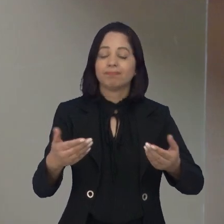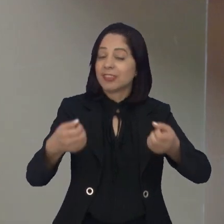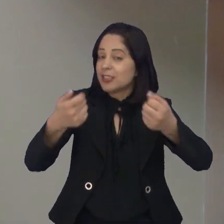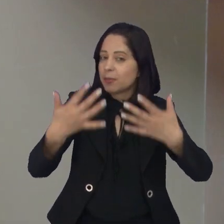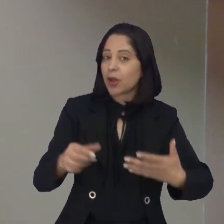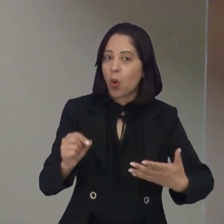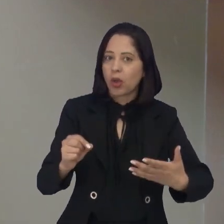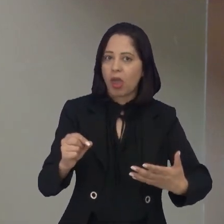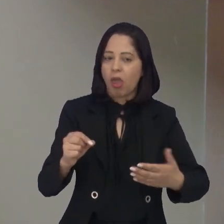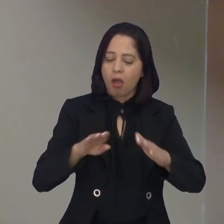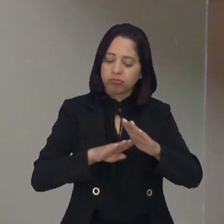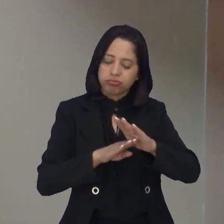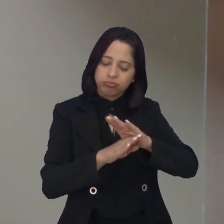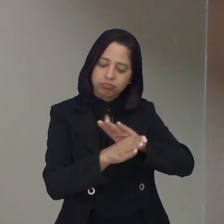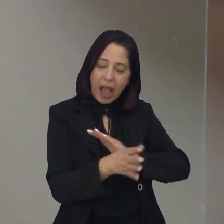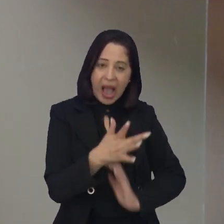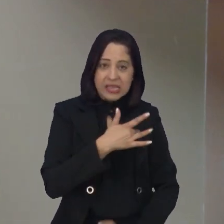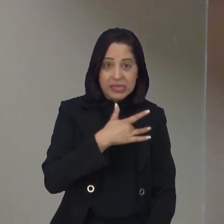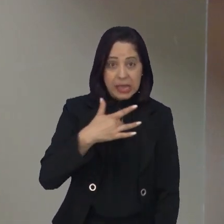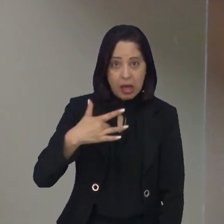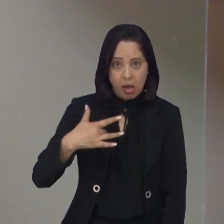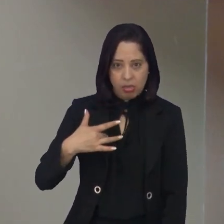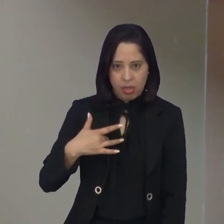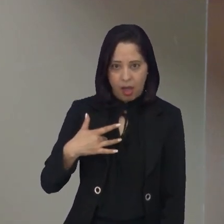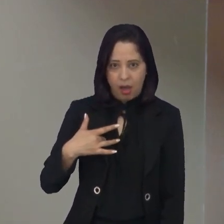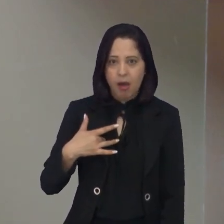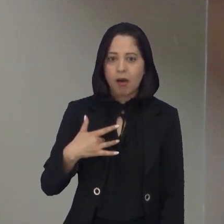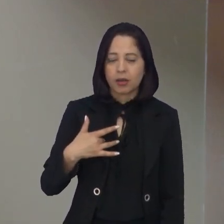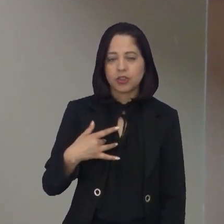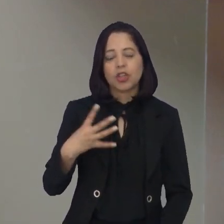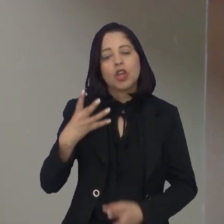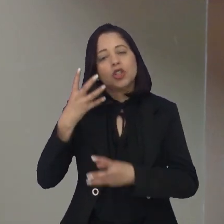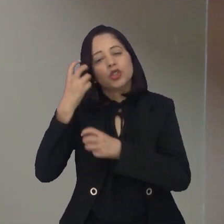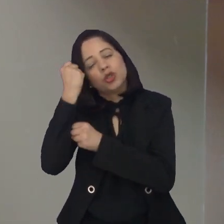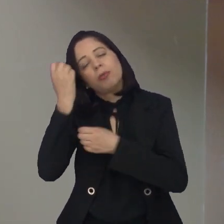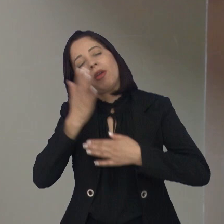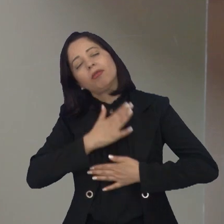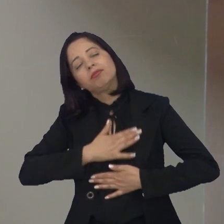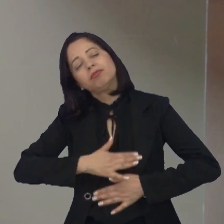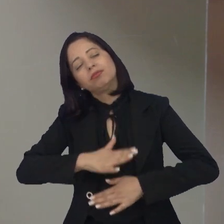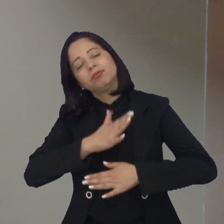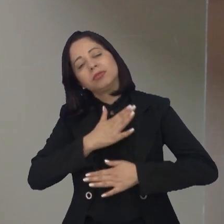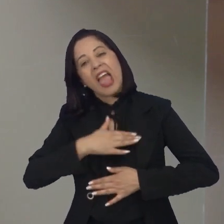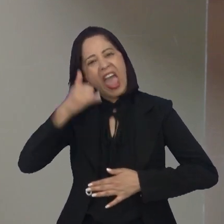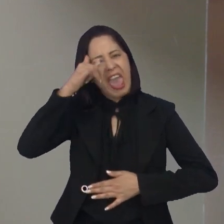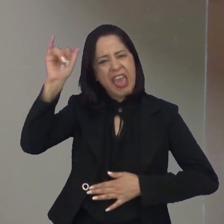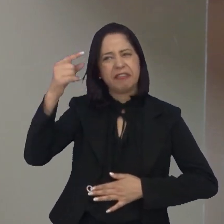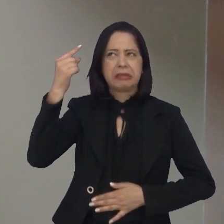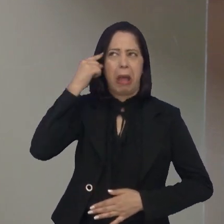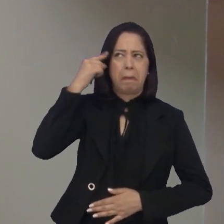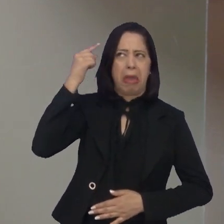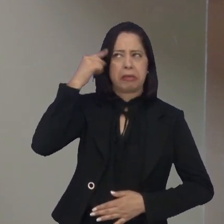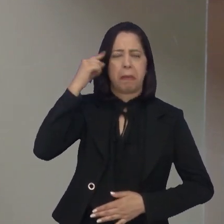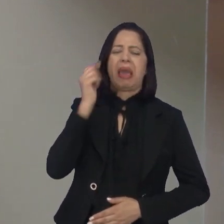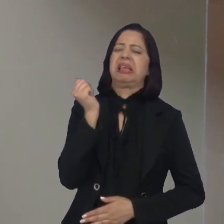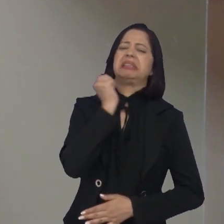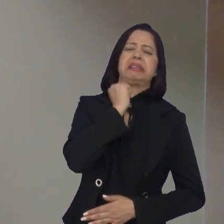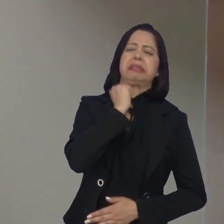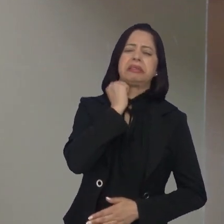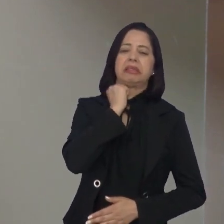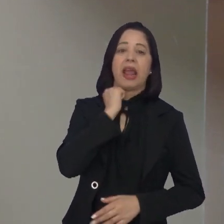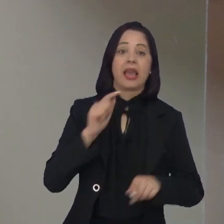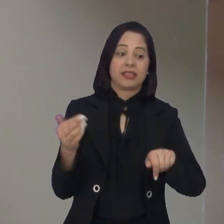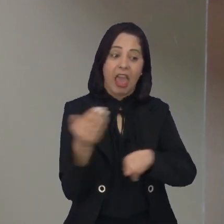hábitos saudáveis e melhorar a qualidade do sono, evitar pensamentos que provocam estresse,